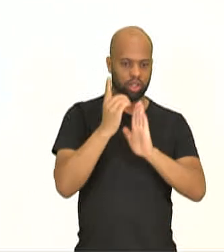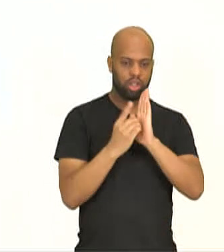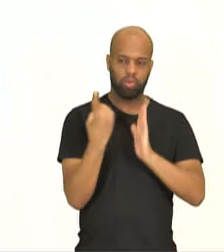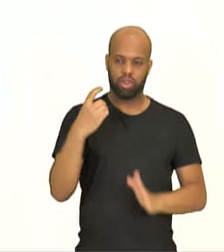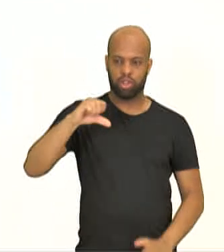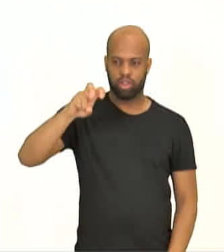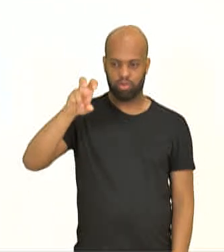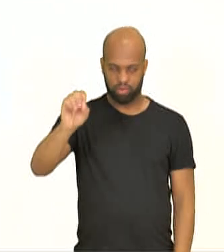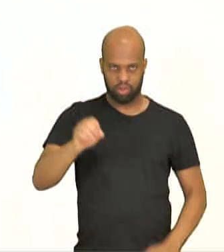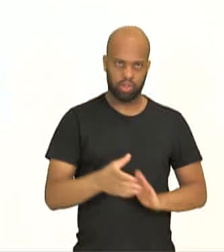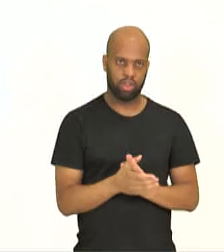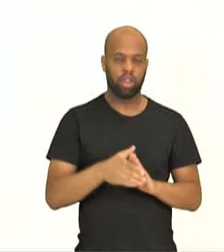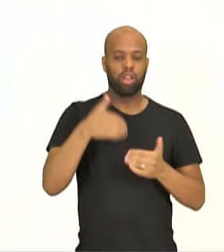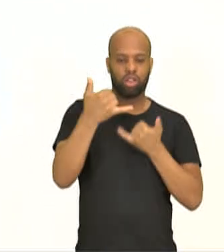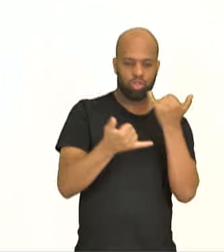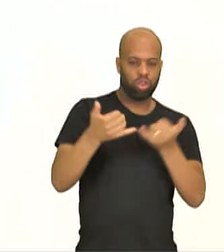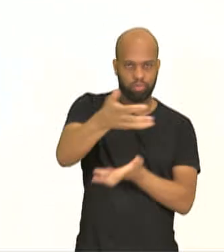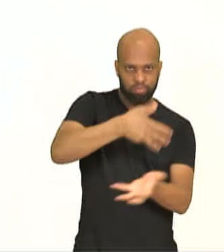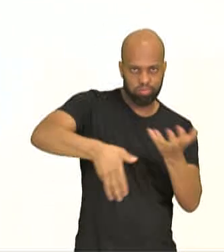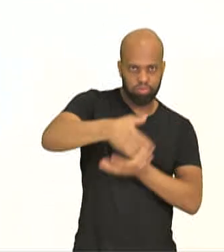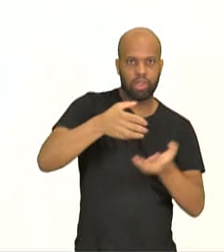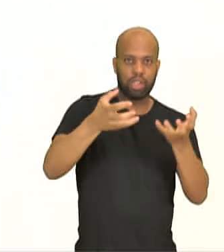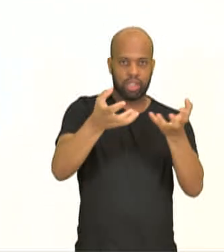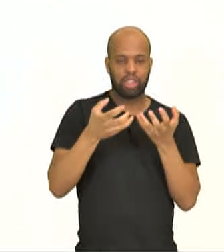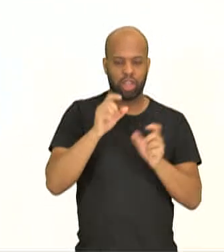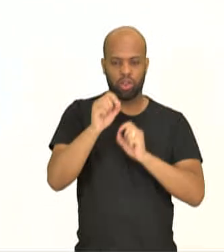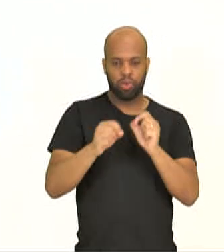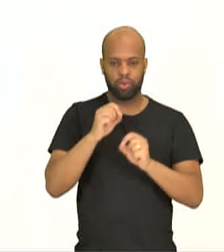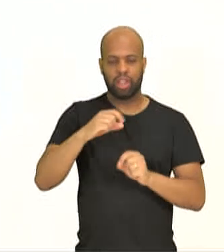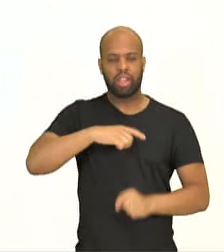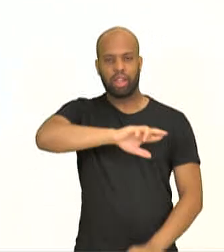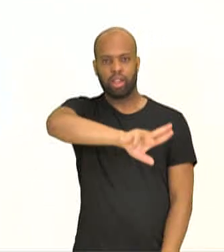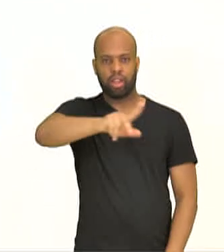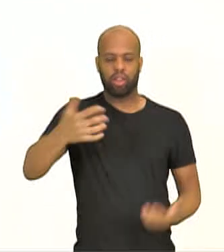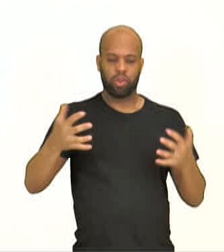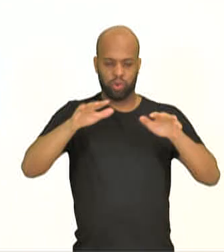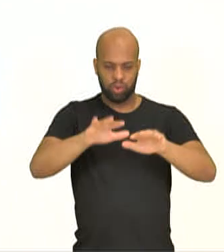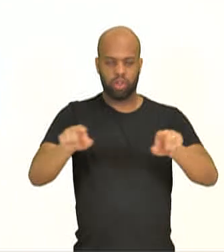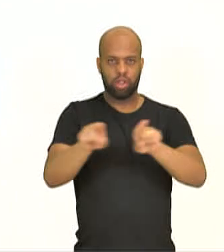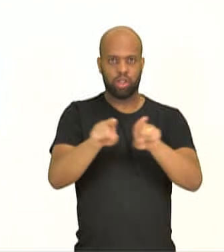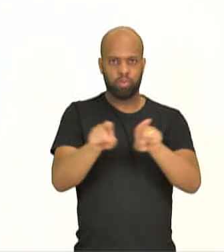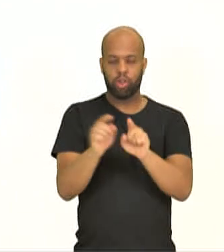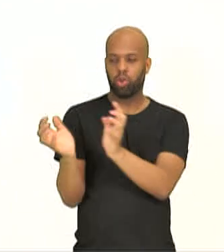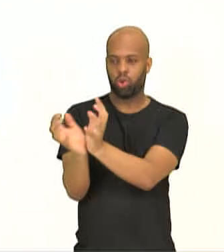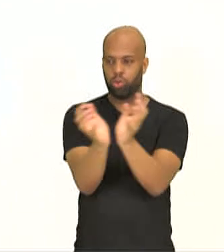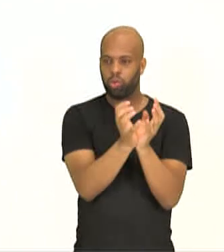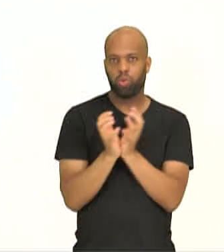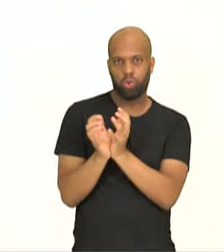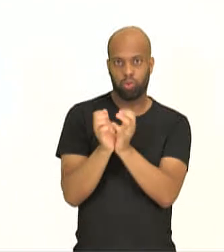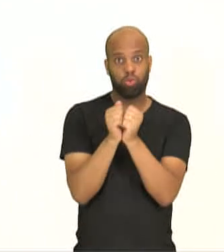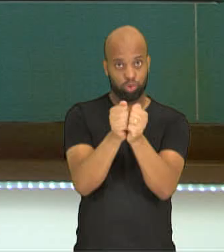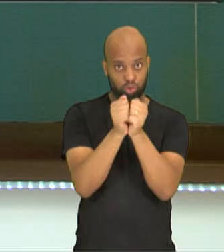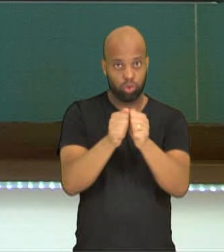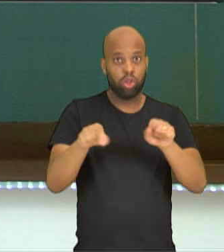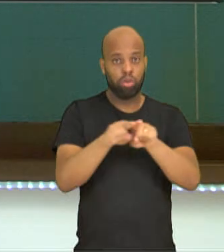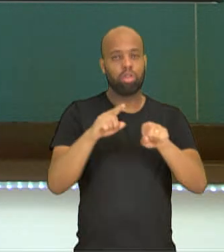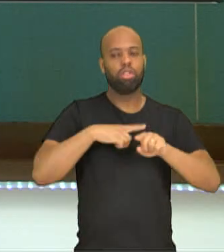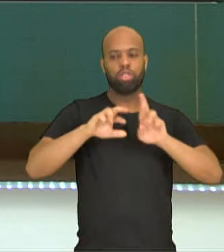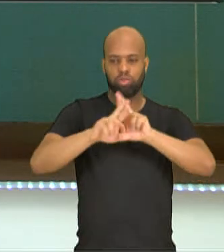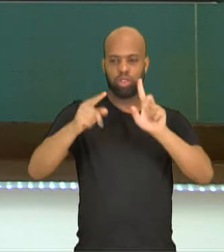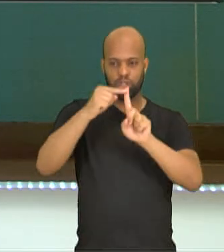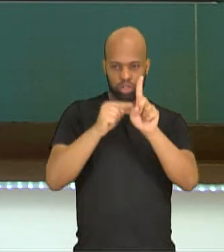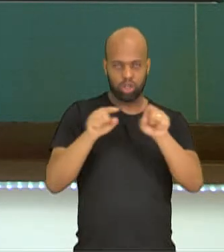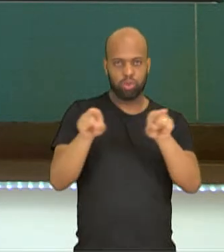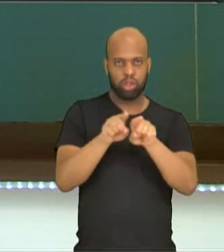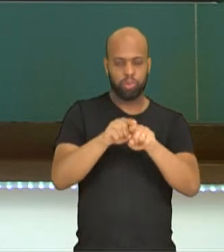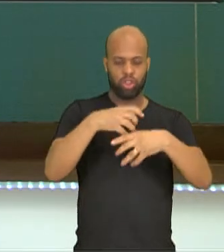50. Os jogos cooperativos procuram trabalhar a diversidade e a inclusão através do coletivo. Existem diferentes tipos e